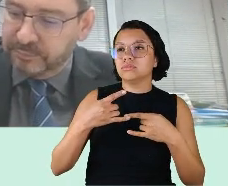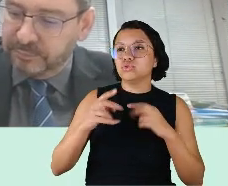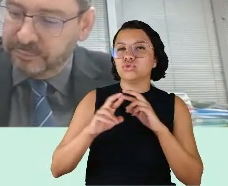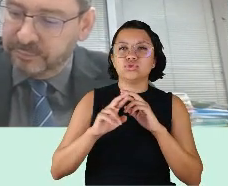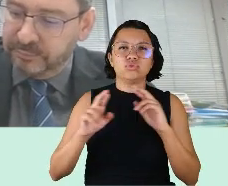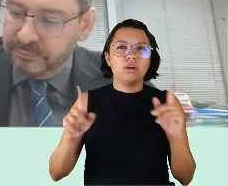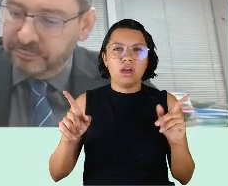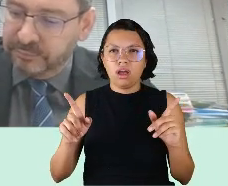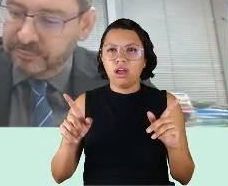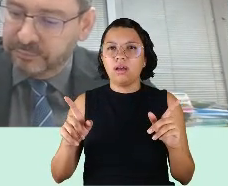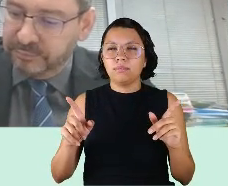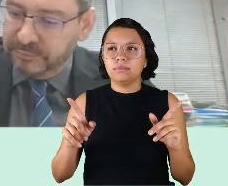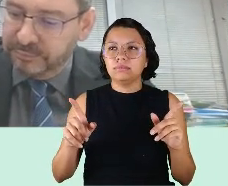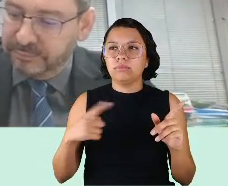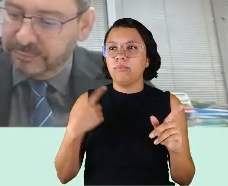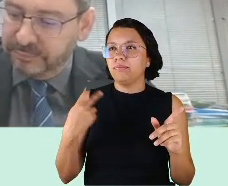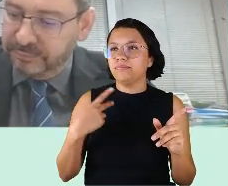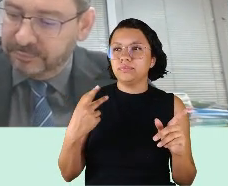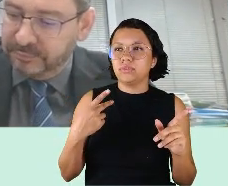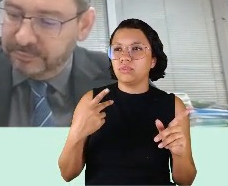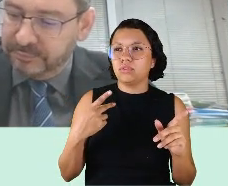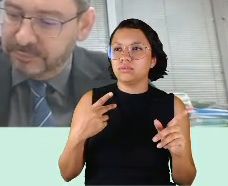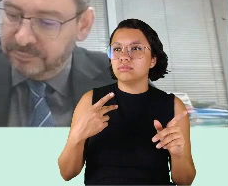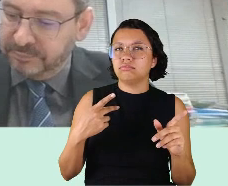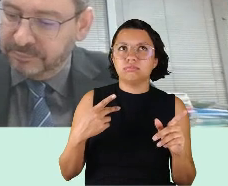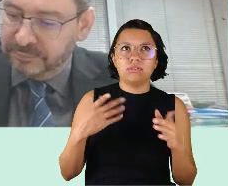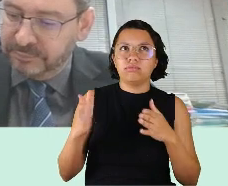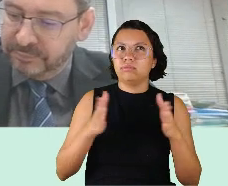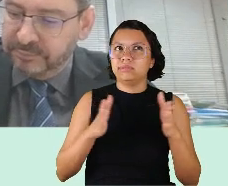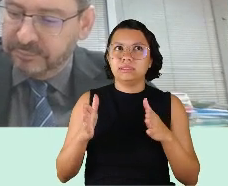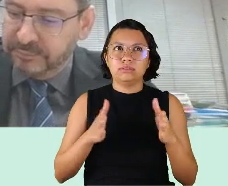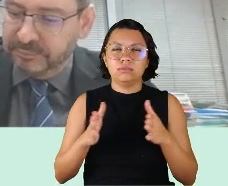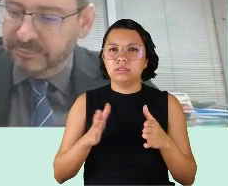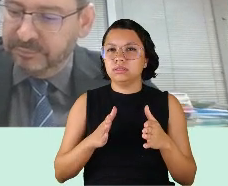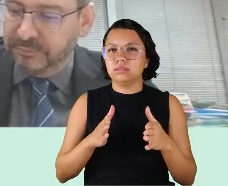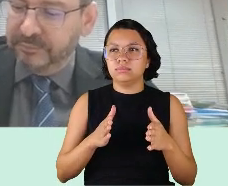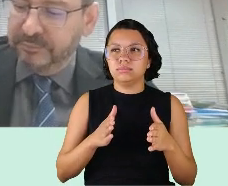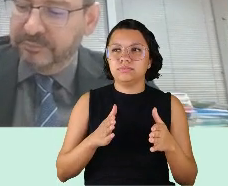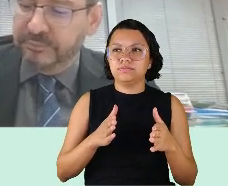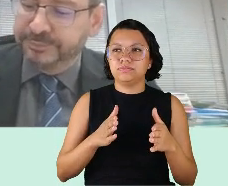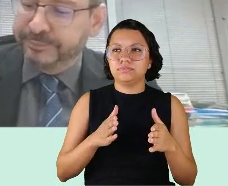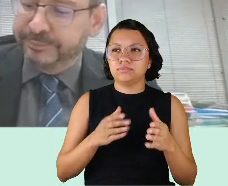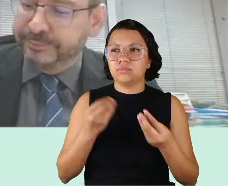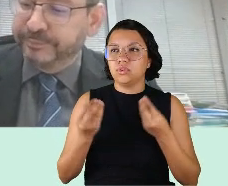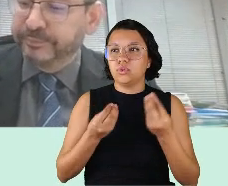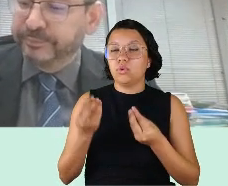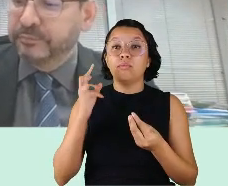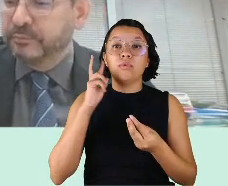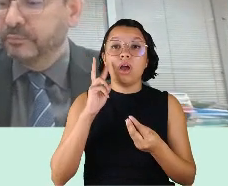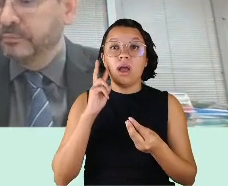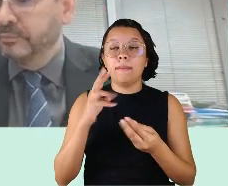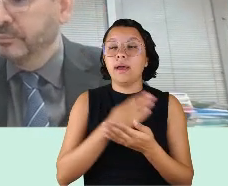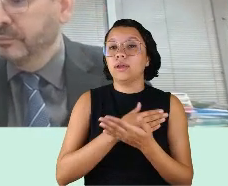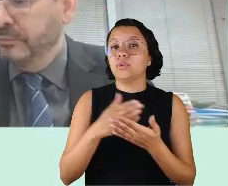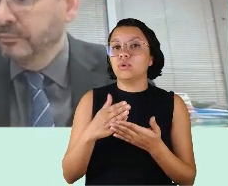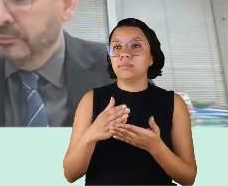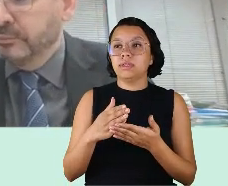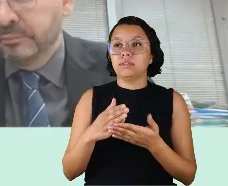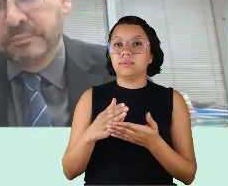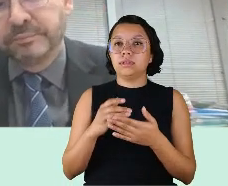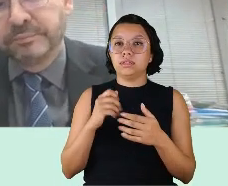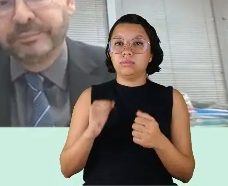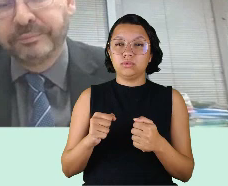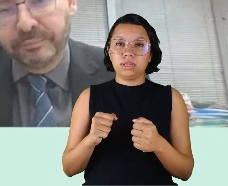totalmente atípico, né? Nós não estávamos numa situação, como até já foi lembrado aqui ao